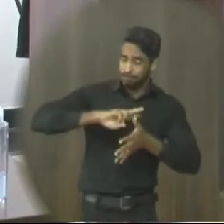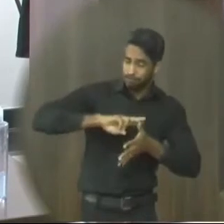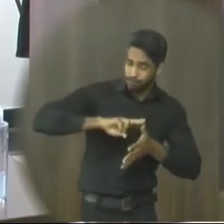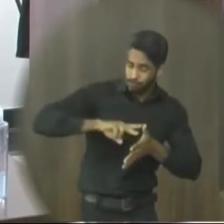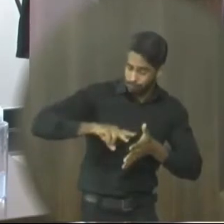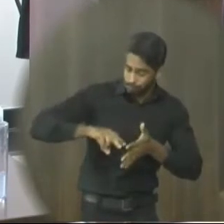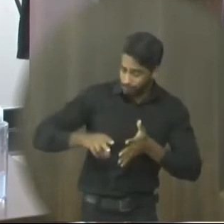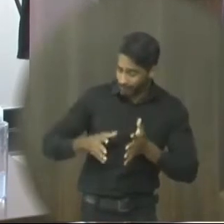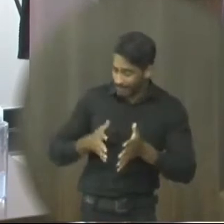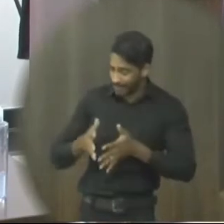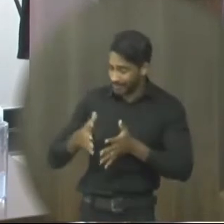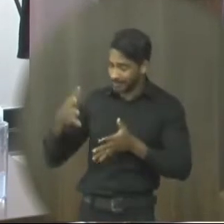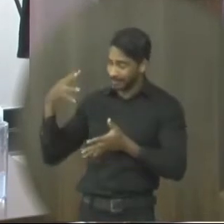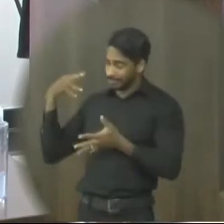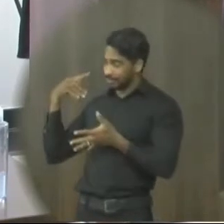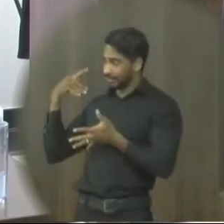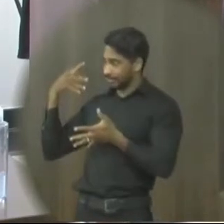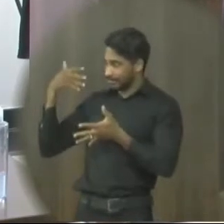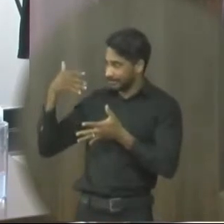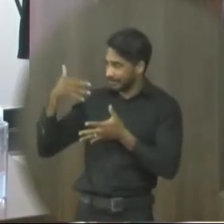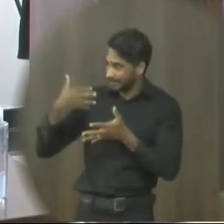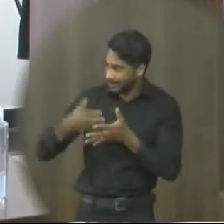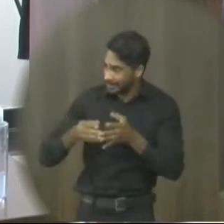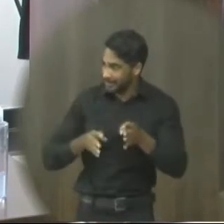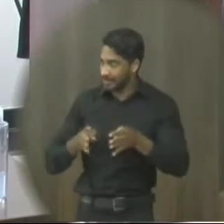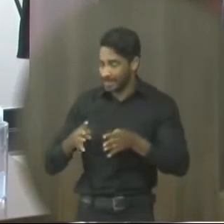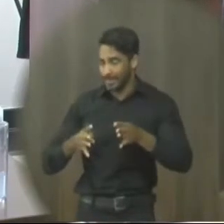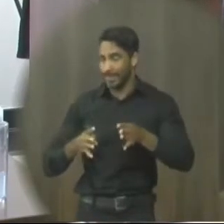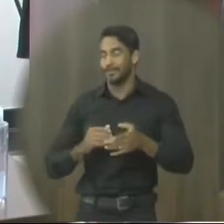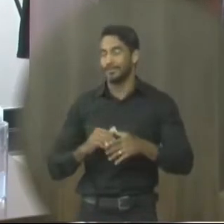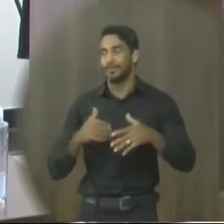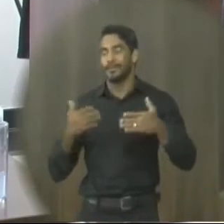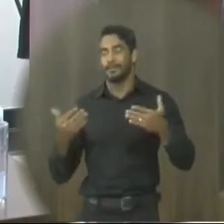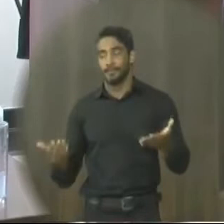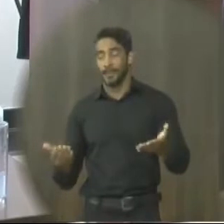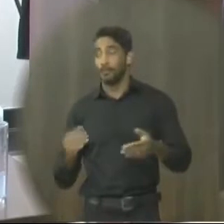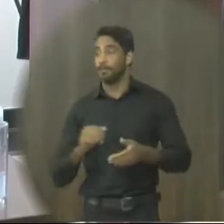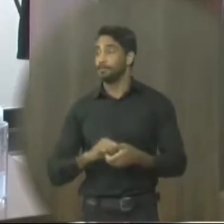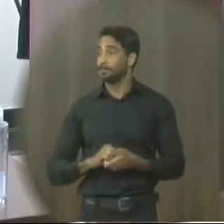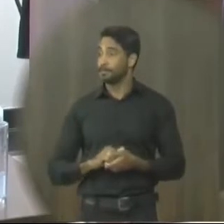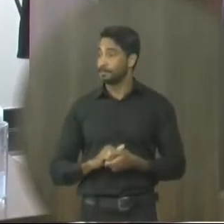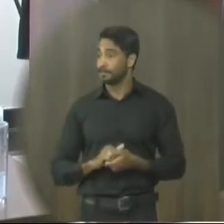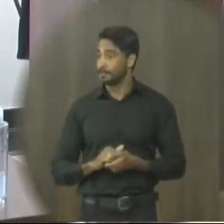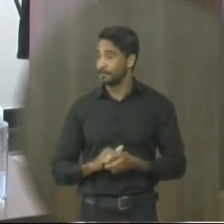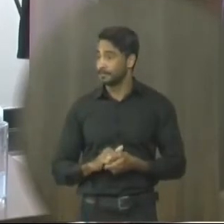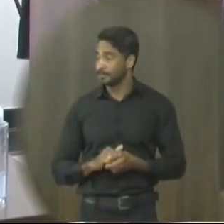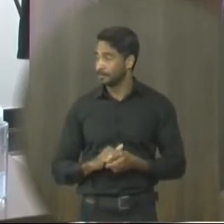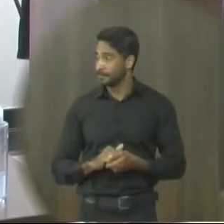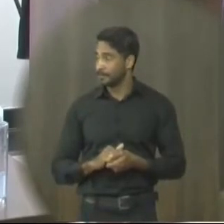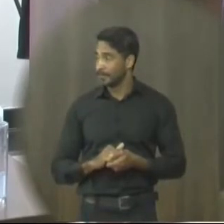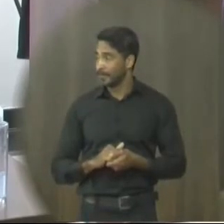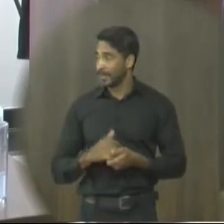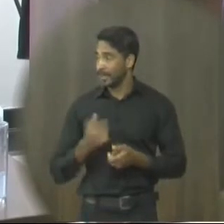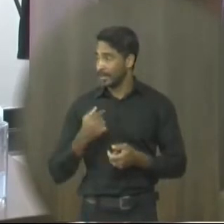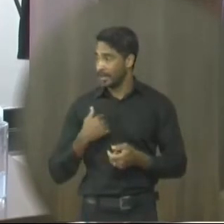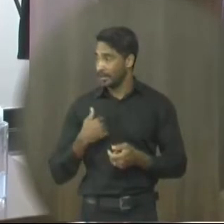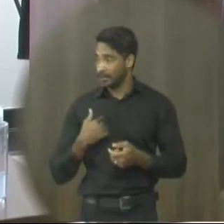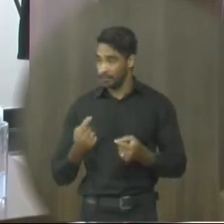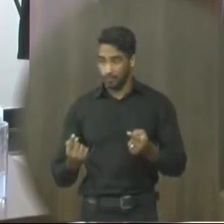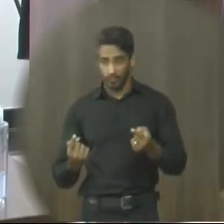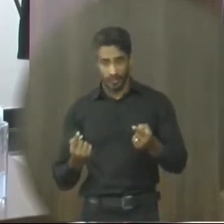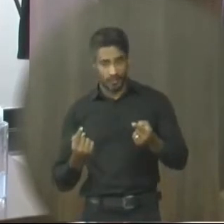bom resolver, não virar uma bola de neve. Agora, eu não sou contra a presença do Ailson